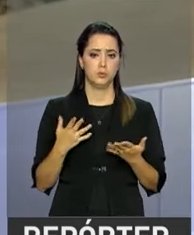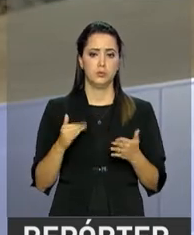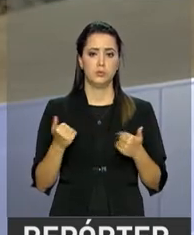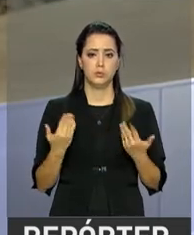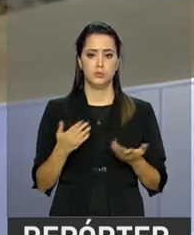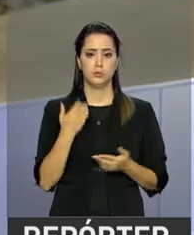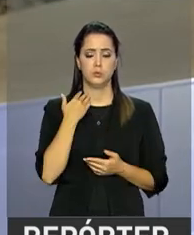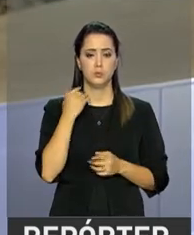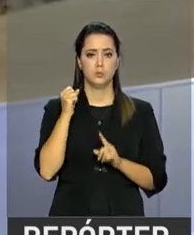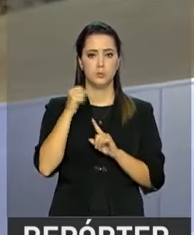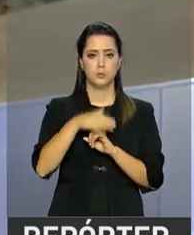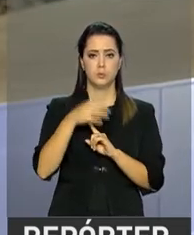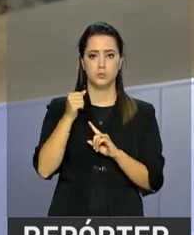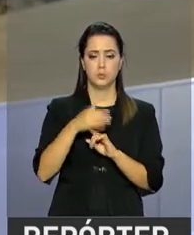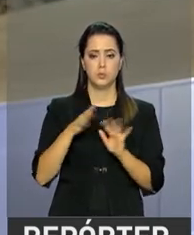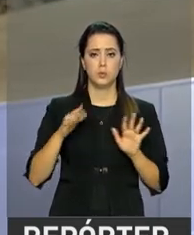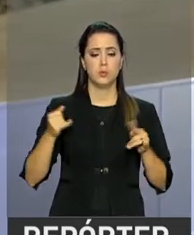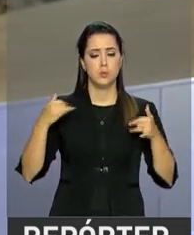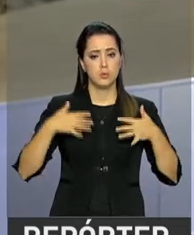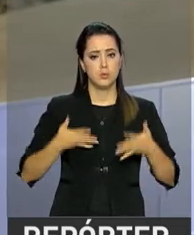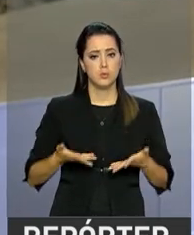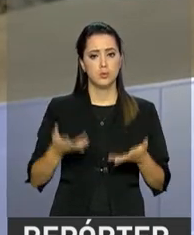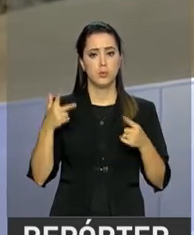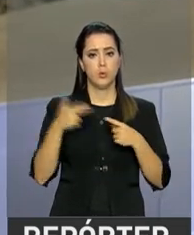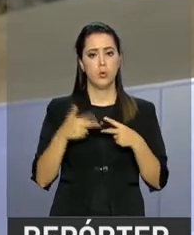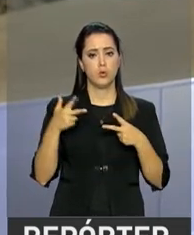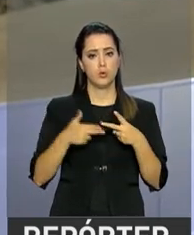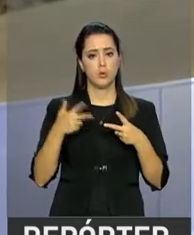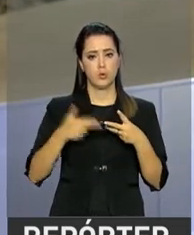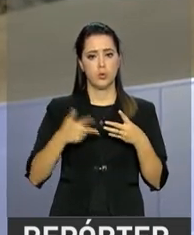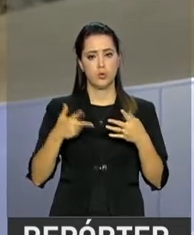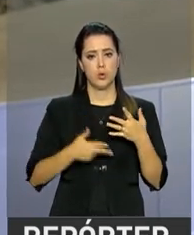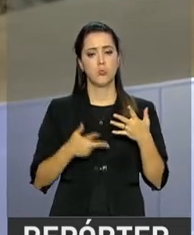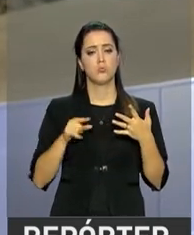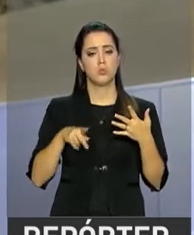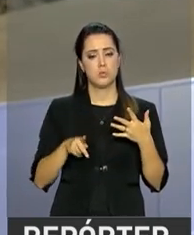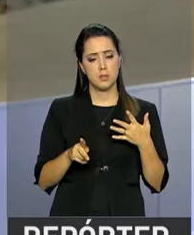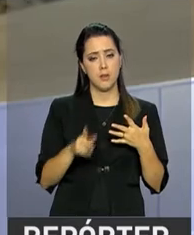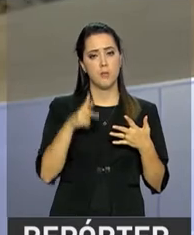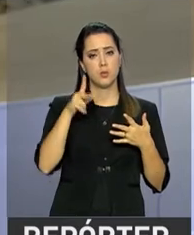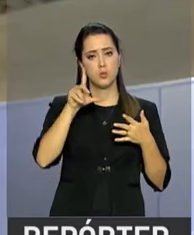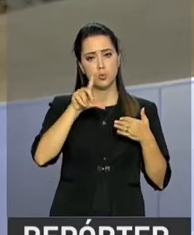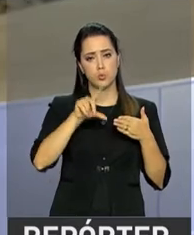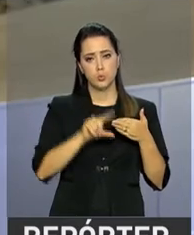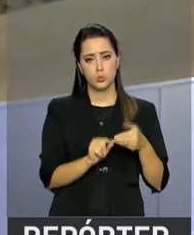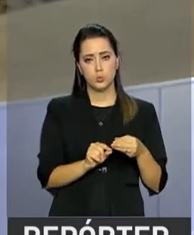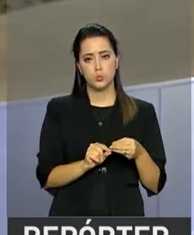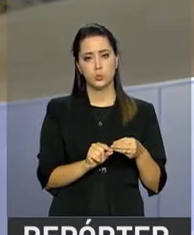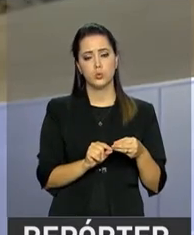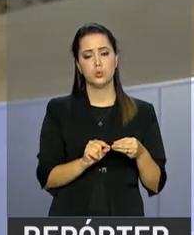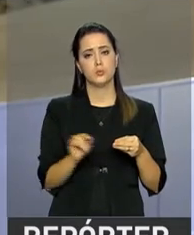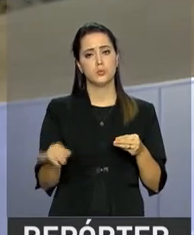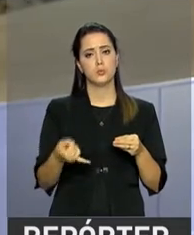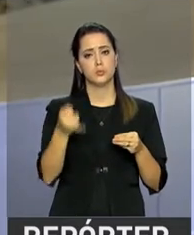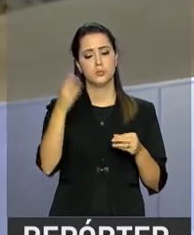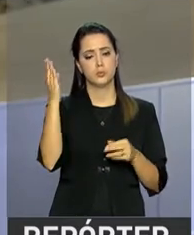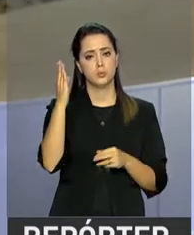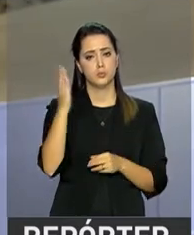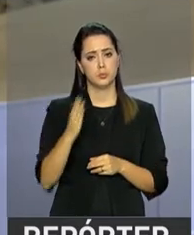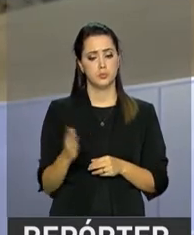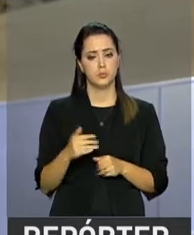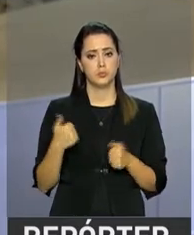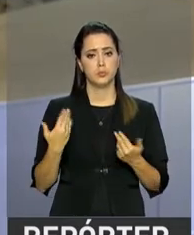isso que o banco central está promovendo estes cortes consecutivos na taxa básica de juros no país foi justamente